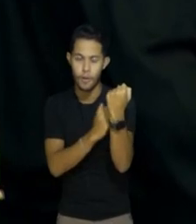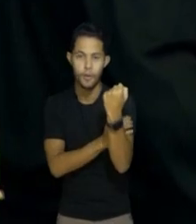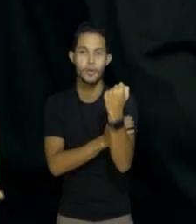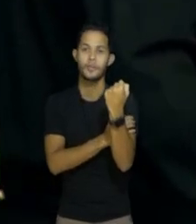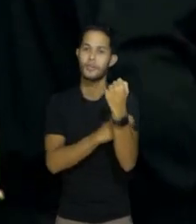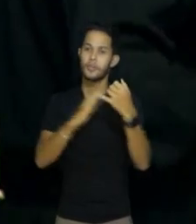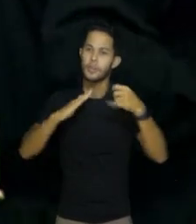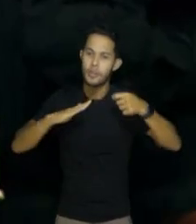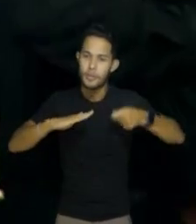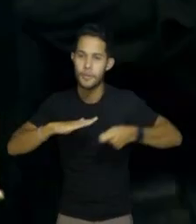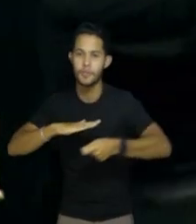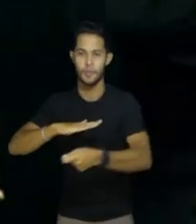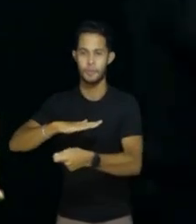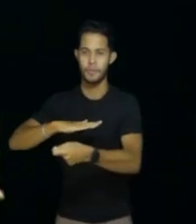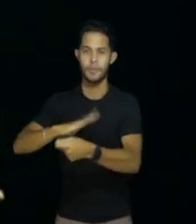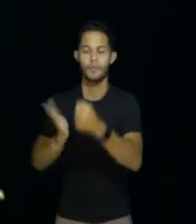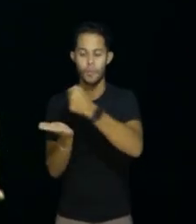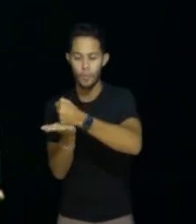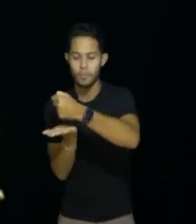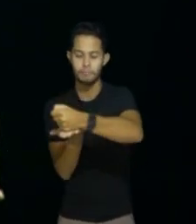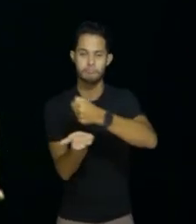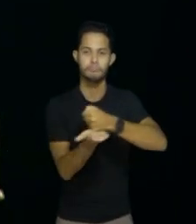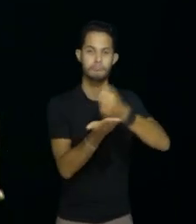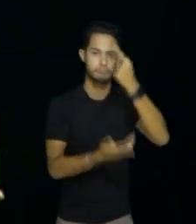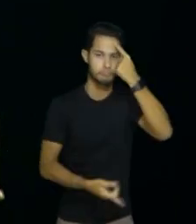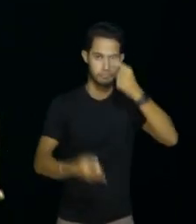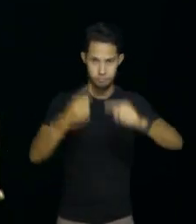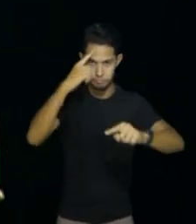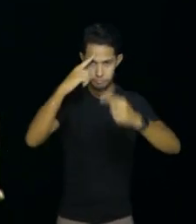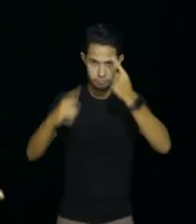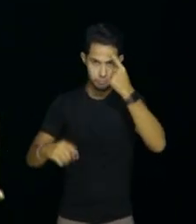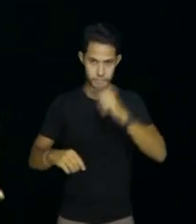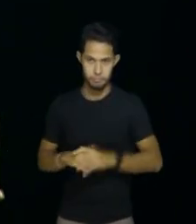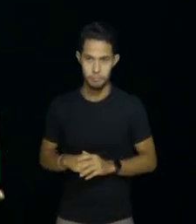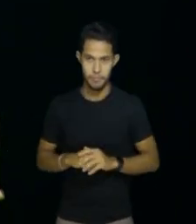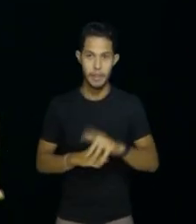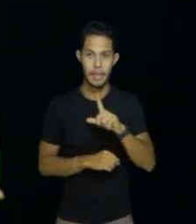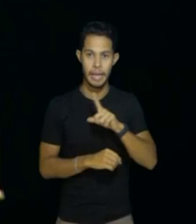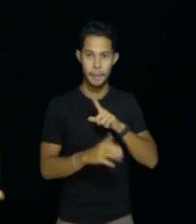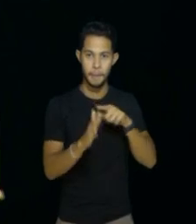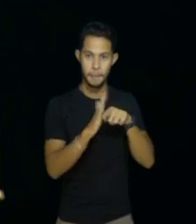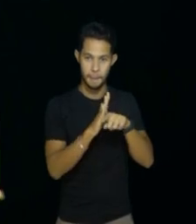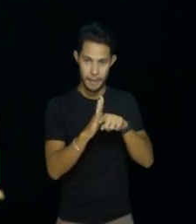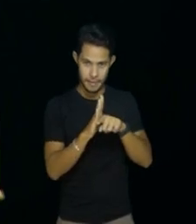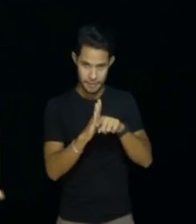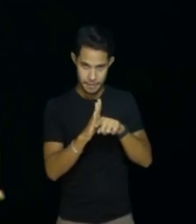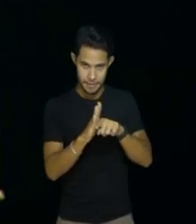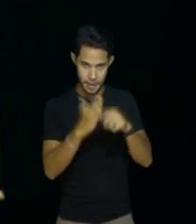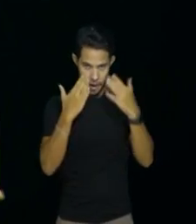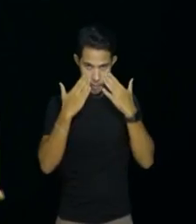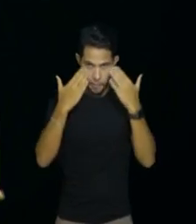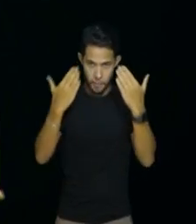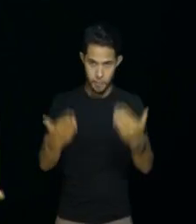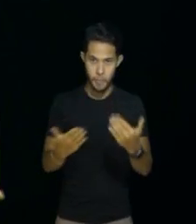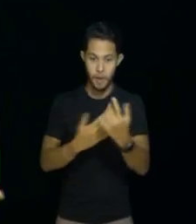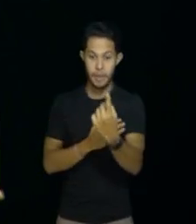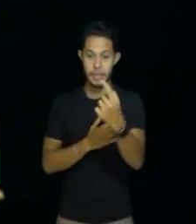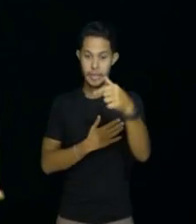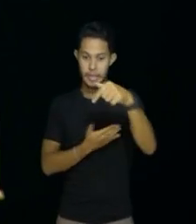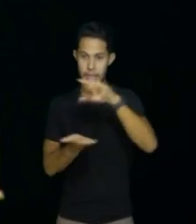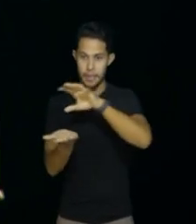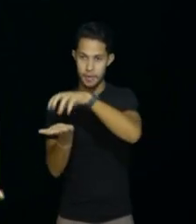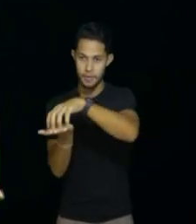inovando. Segundo o Desenhora Brasil, os 17 setores